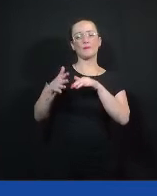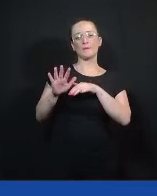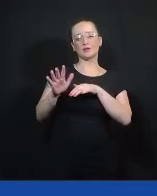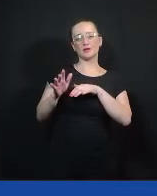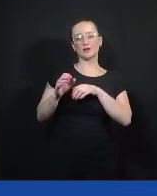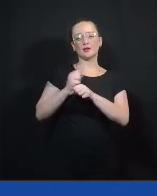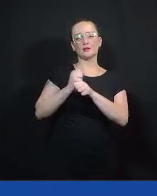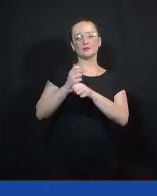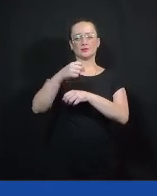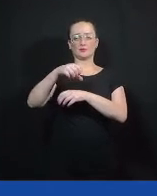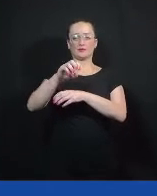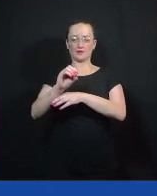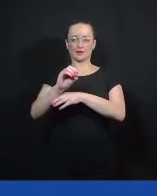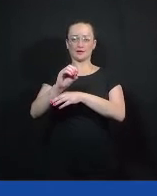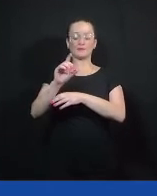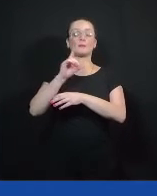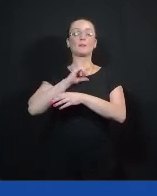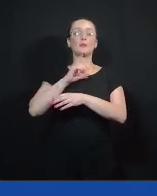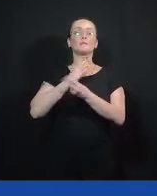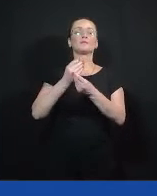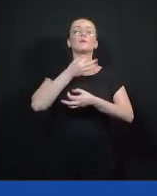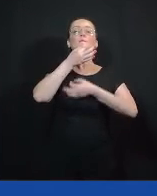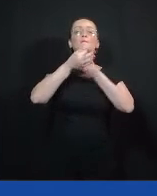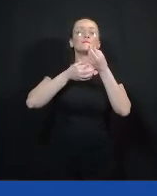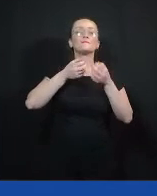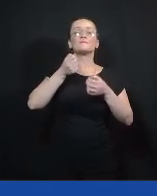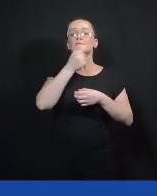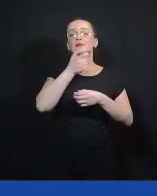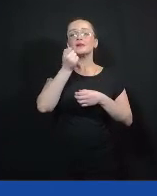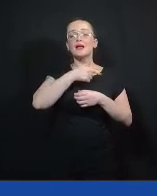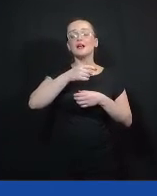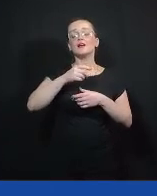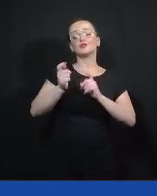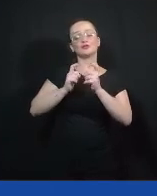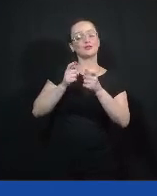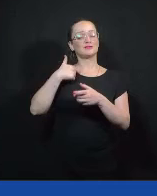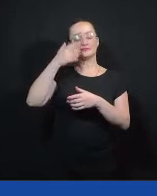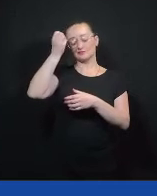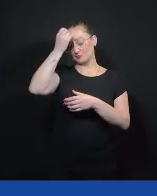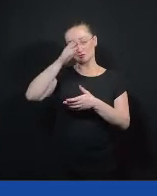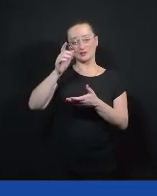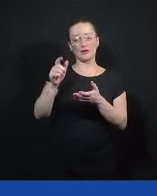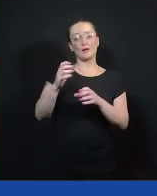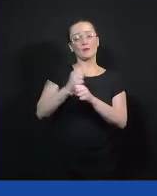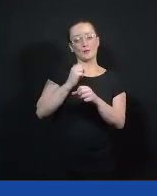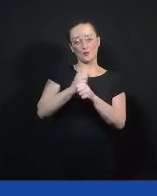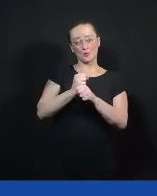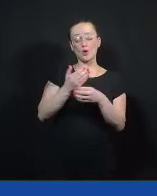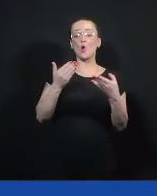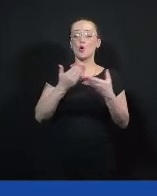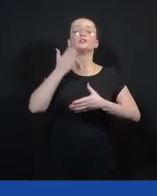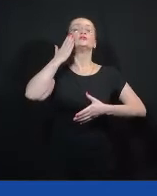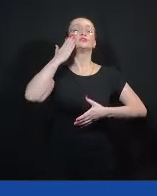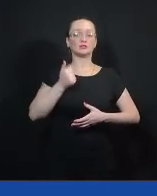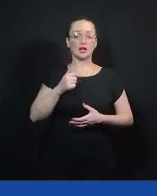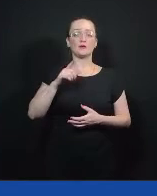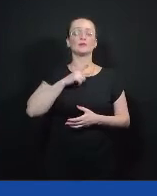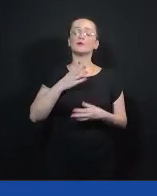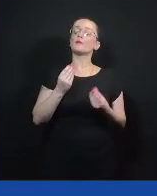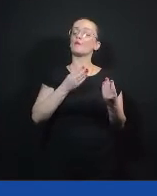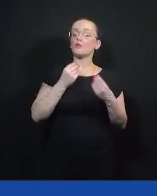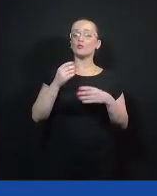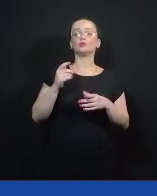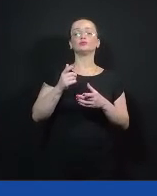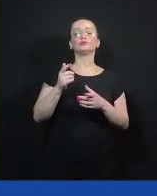fim, meados dos anos 90, tinha muito aquela piada do jornalista não saber fazer conta. Hoje, o jornalista não só sabe fazer conta, como tem muito